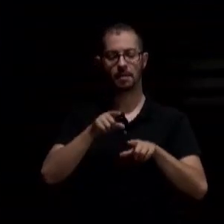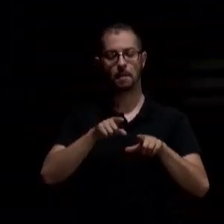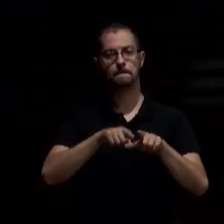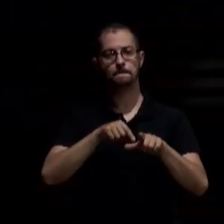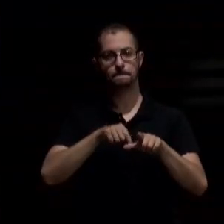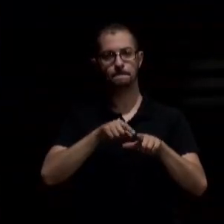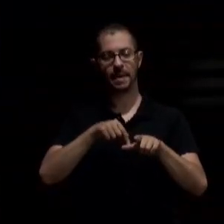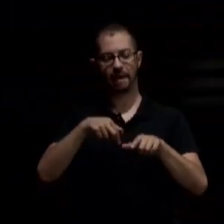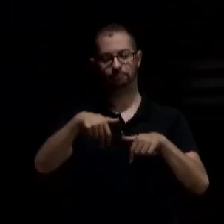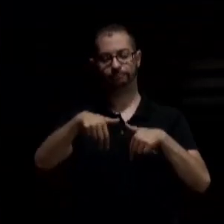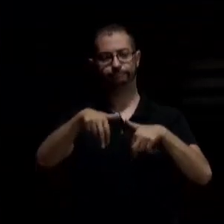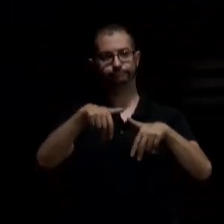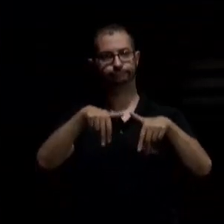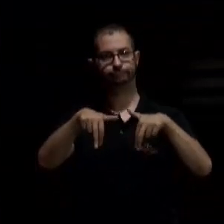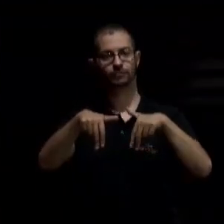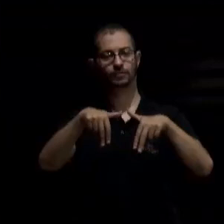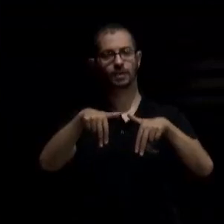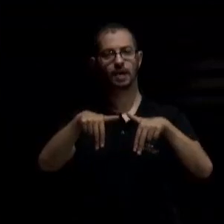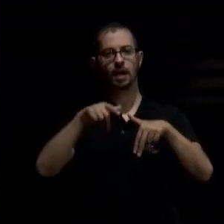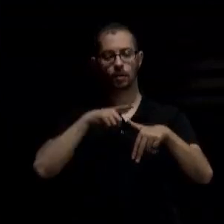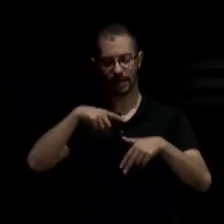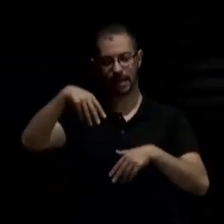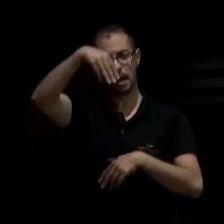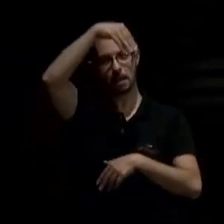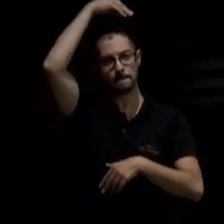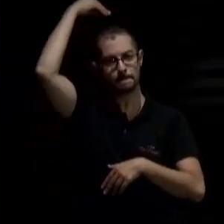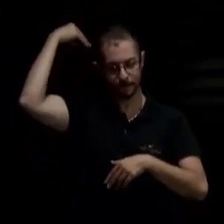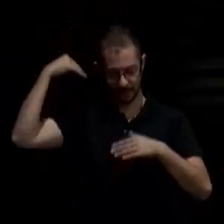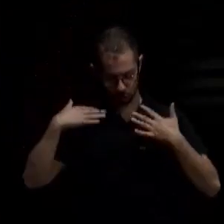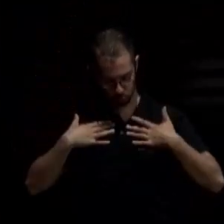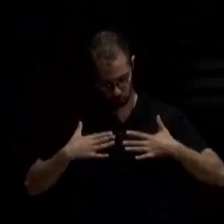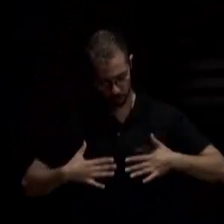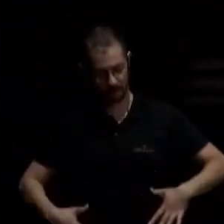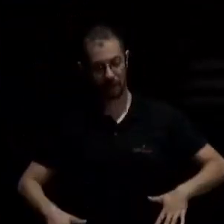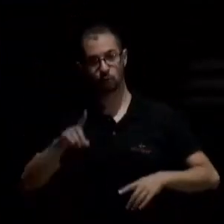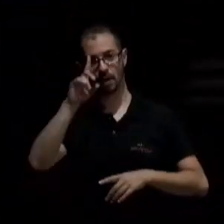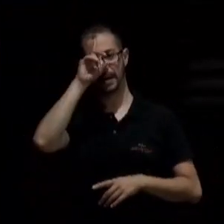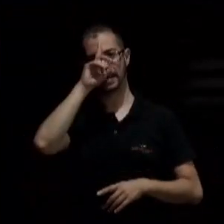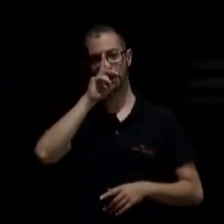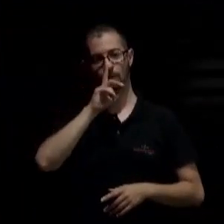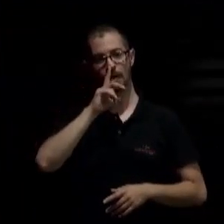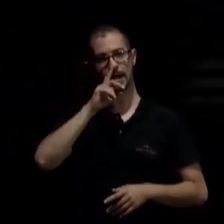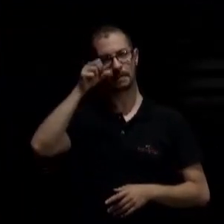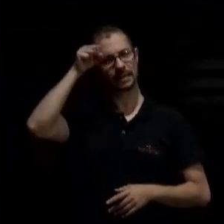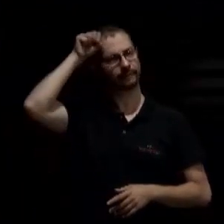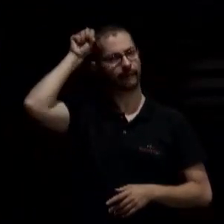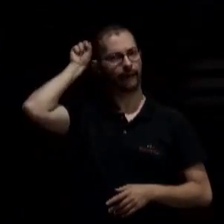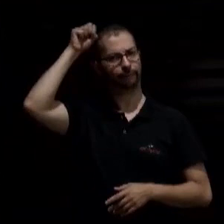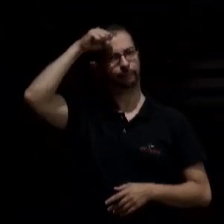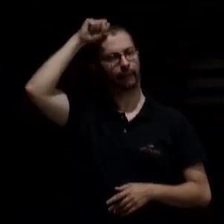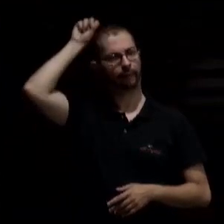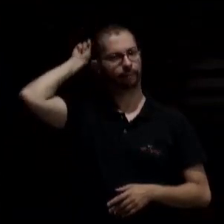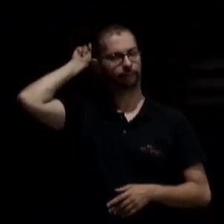descalços, com aquele manto amarelo, mesmo como cristão, cabeça raspada.